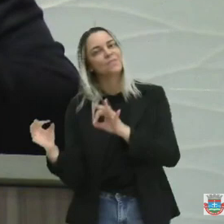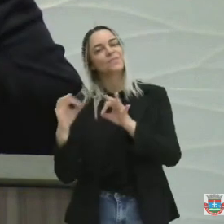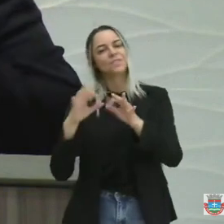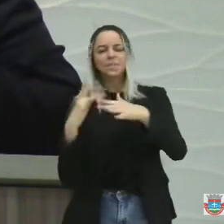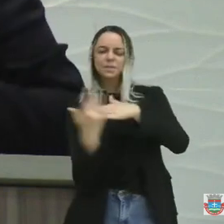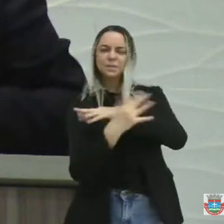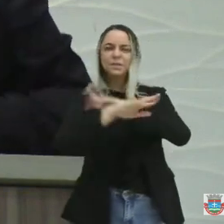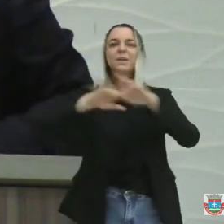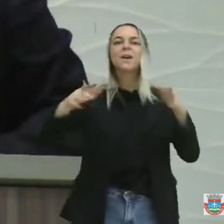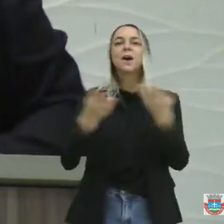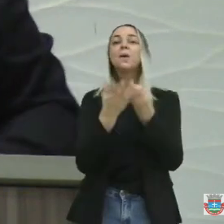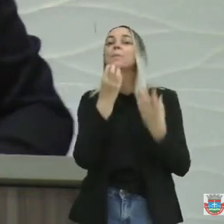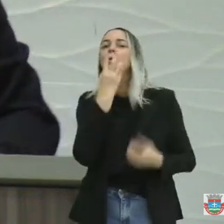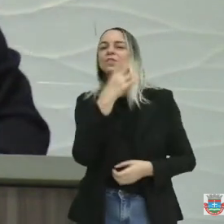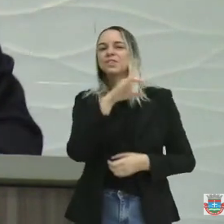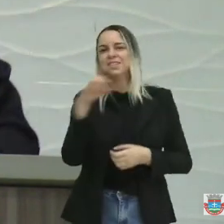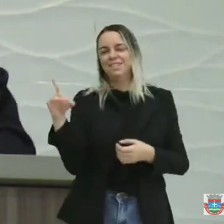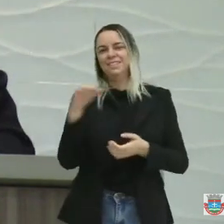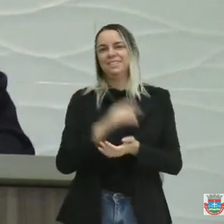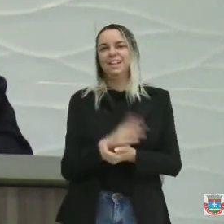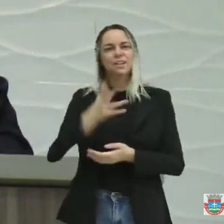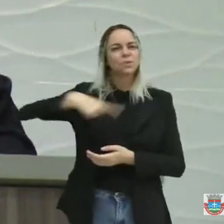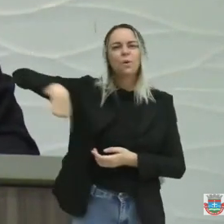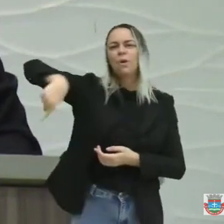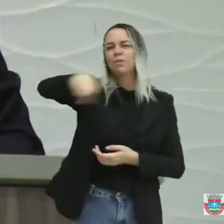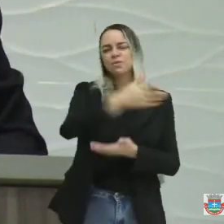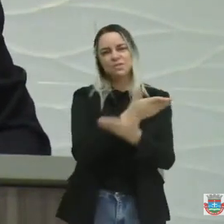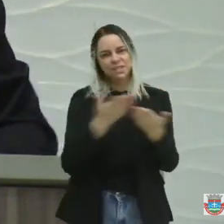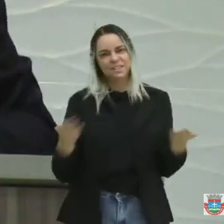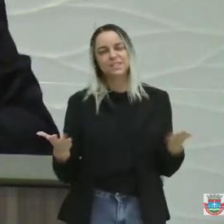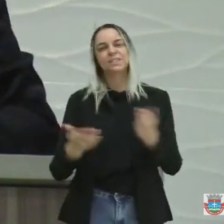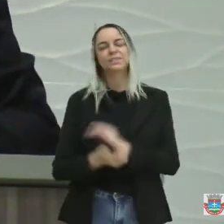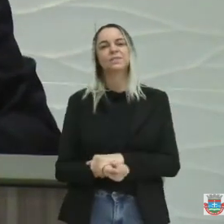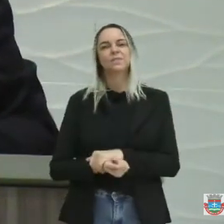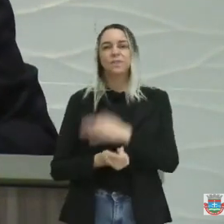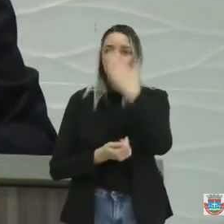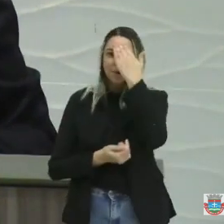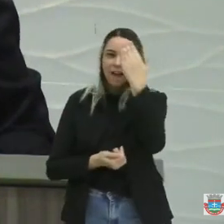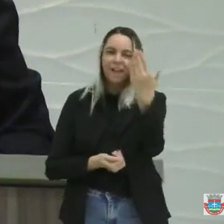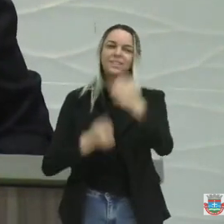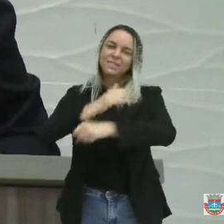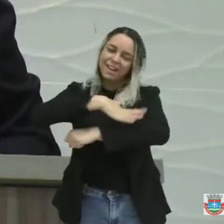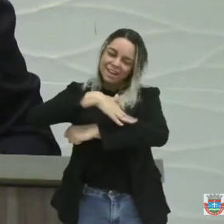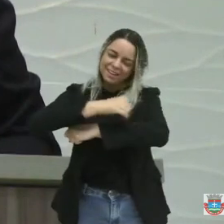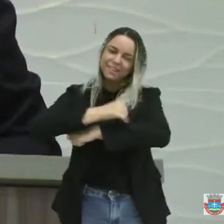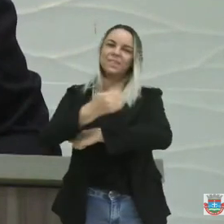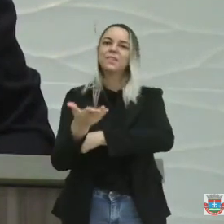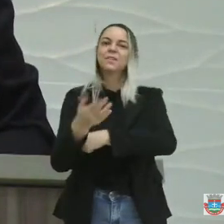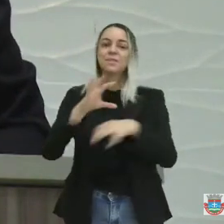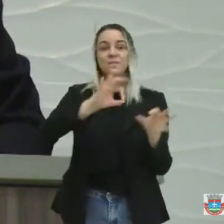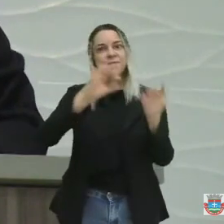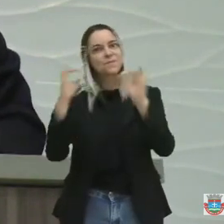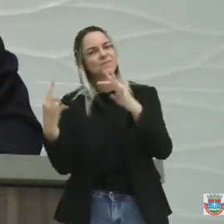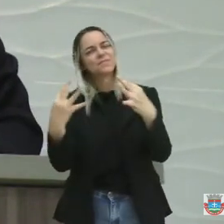nosso bom dia a todos, e obrigado pelo carinho desta